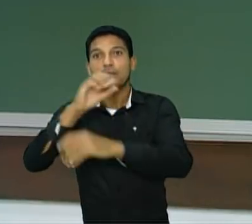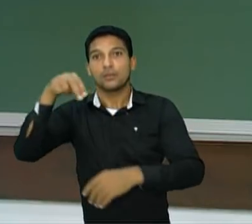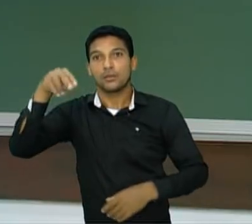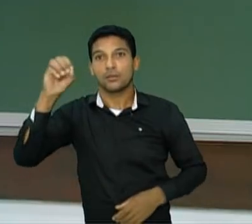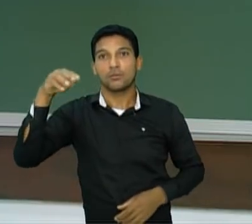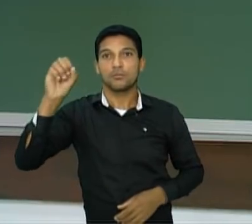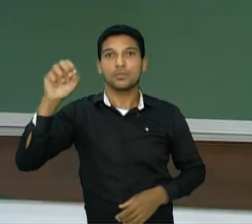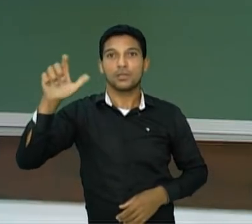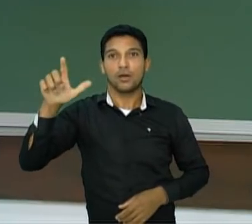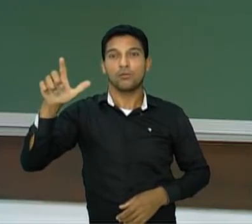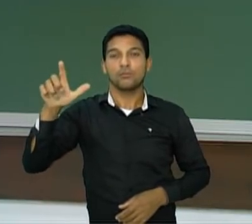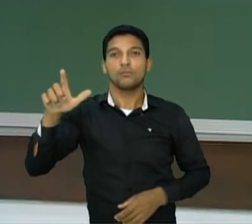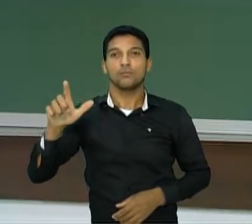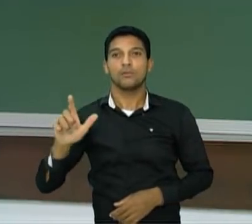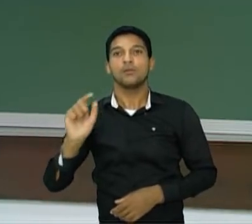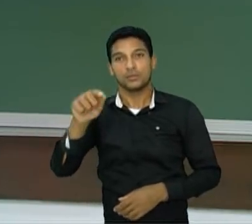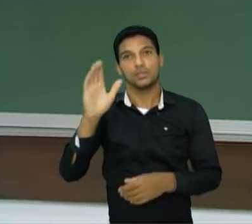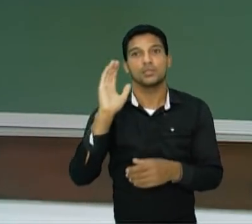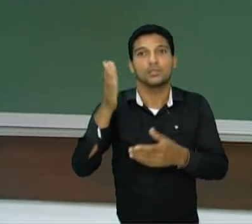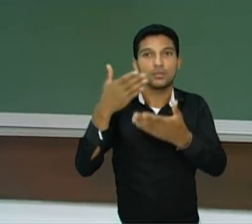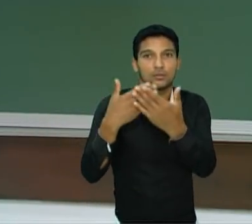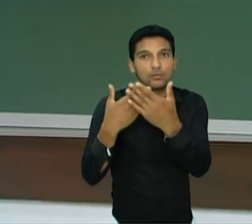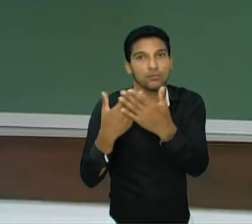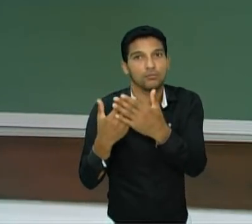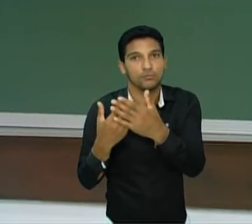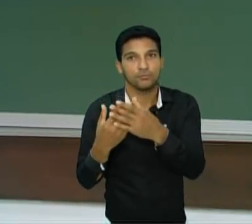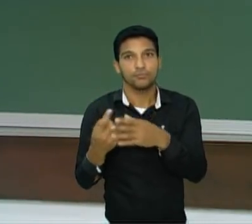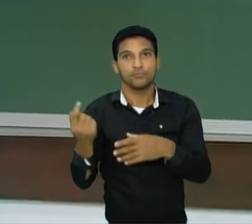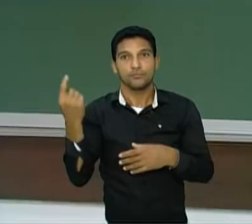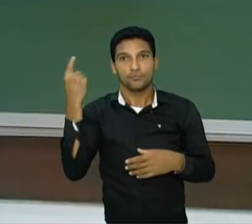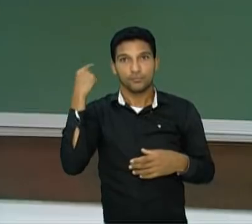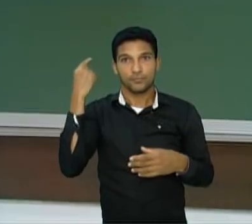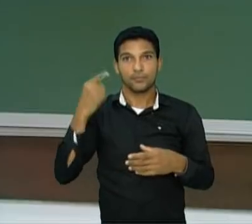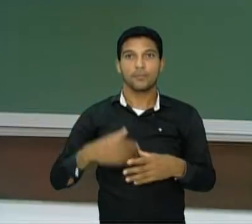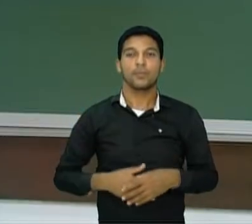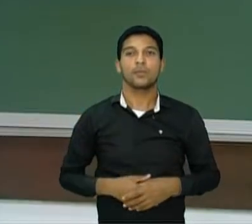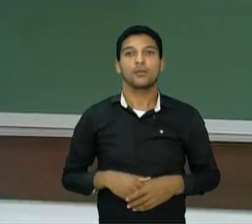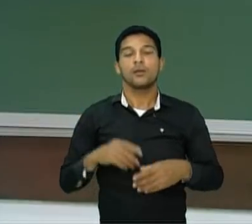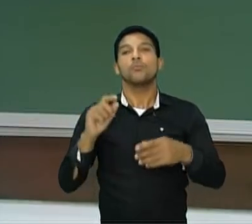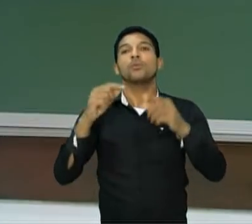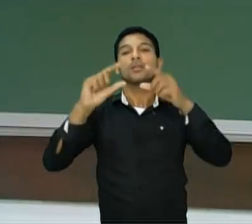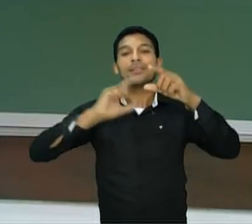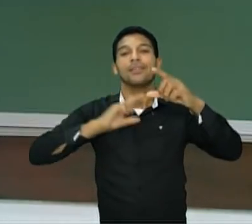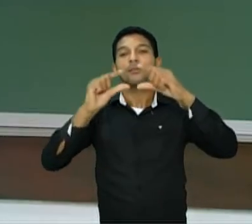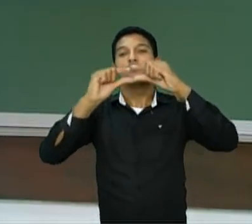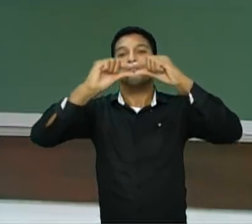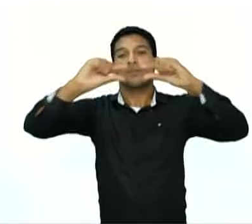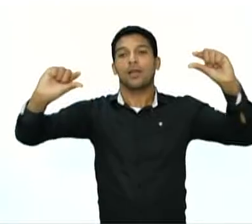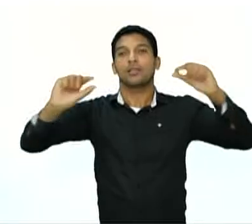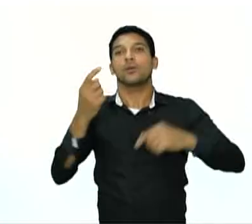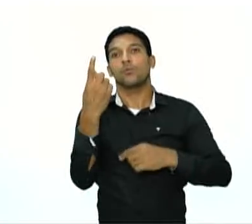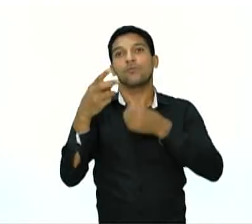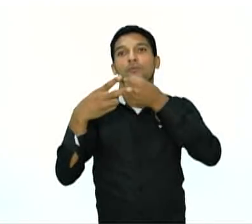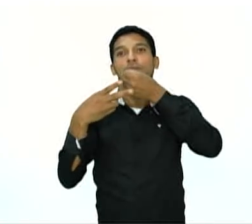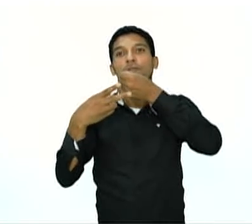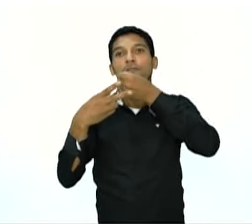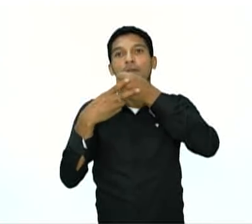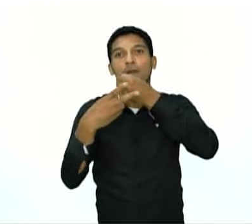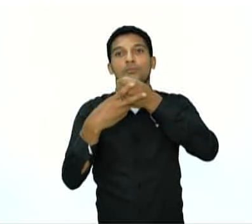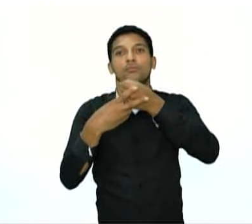é a mesma coisa que você já estudou um pouquinho maior, com a presença de um verbo, ok? Então, vamos ver